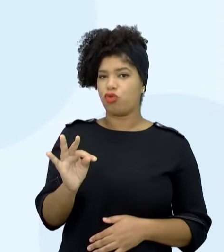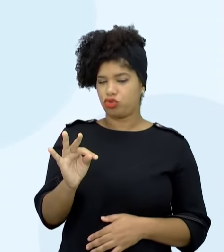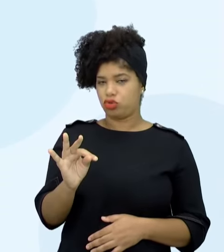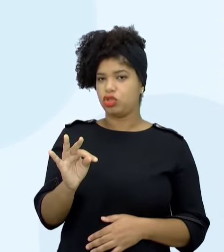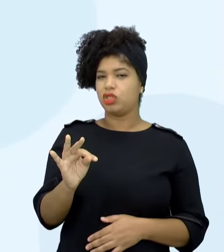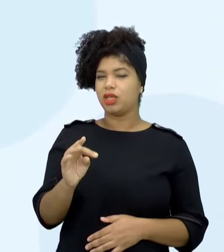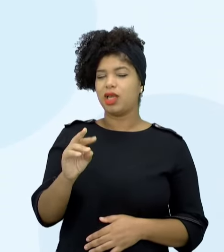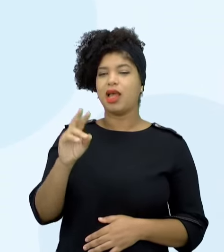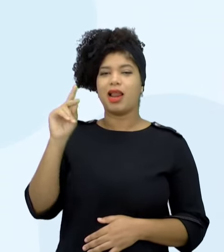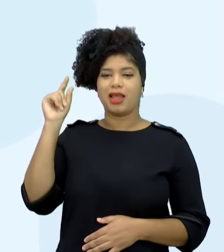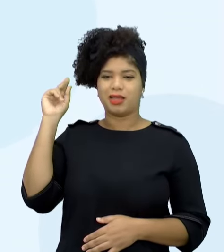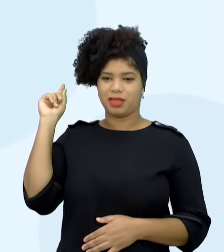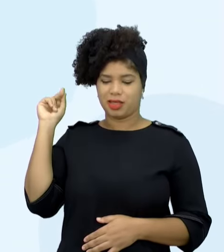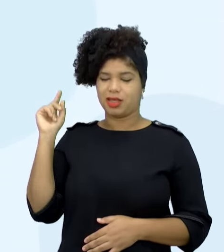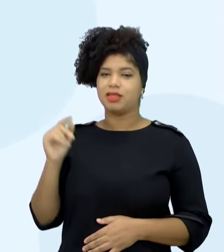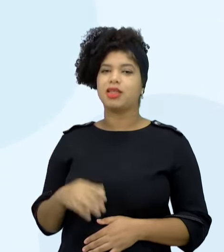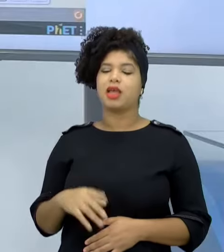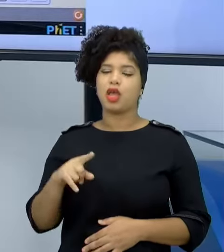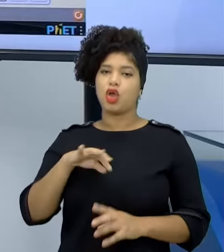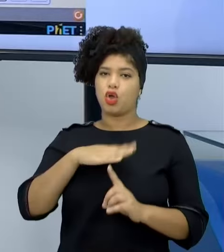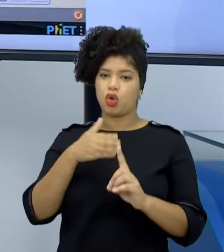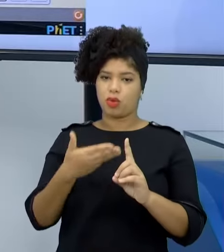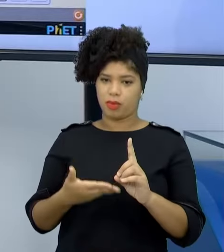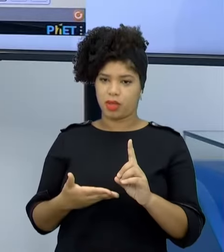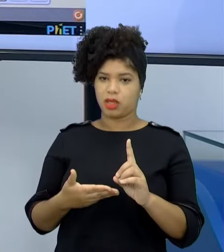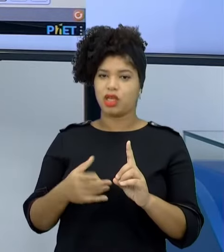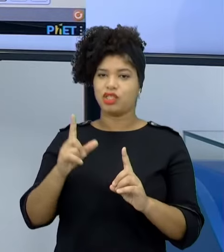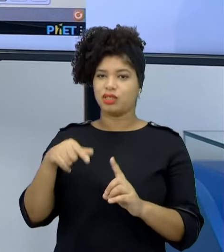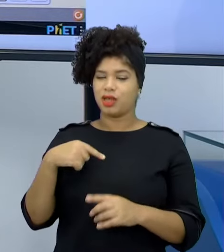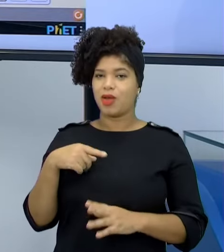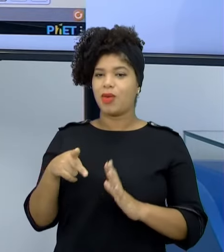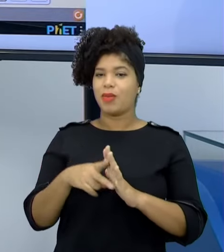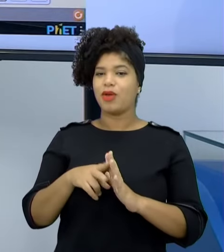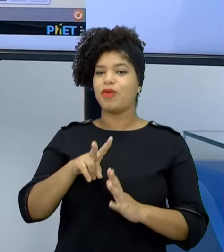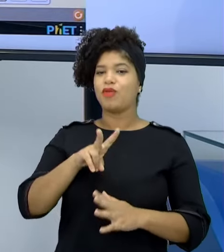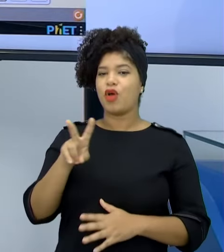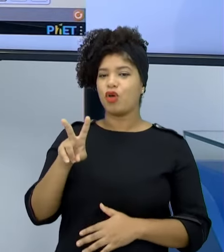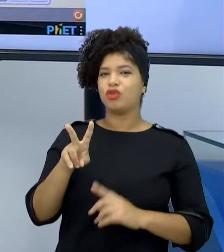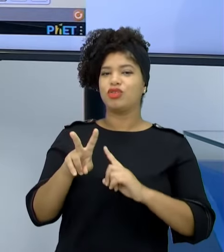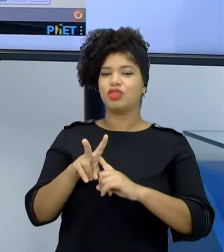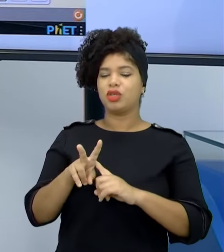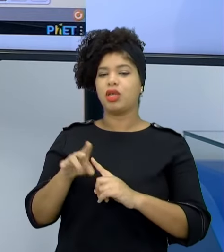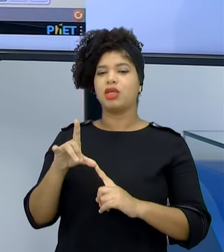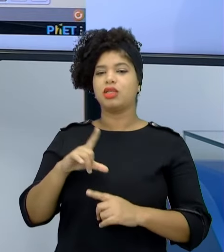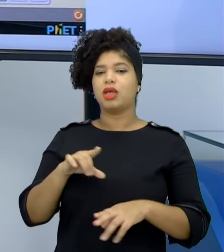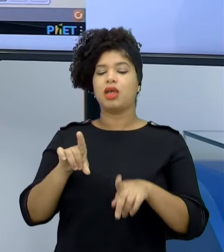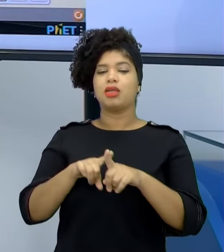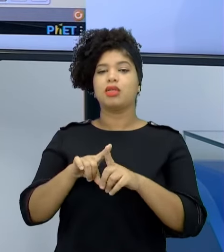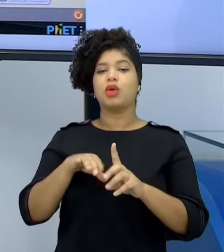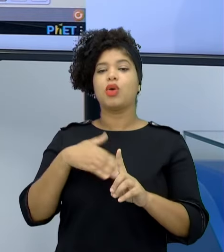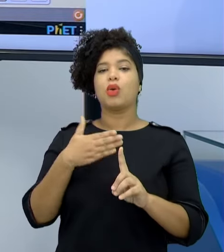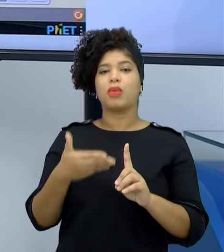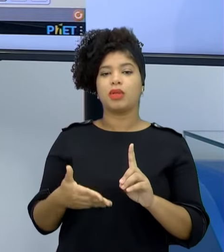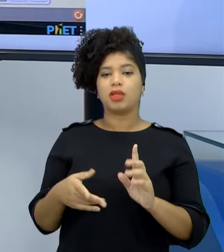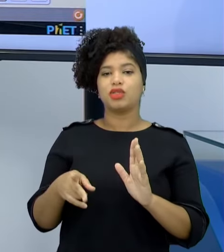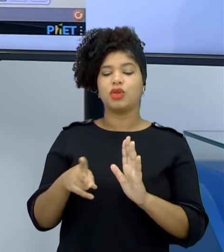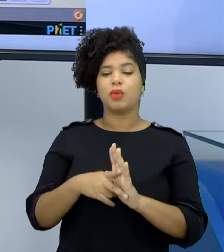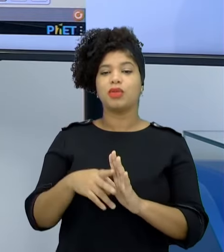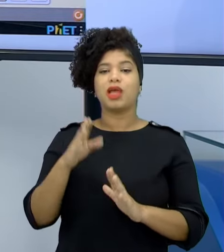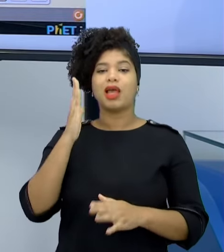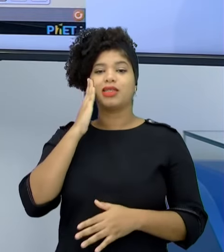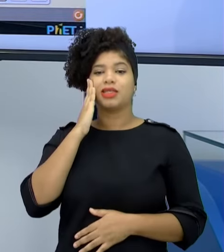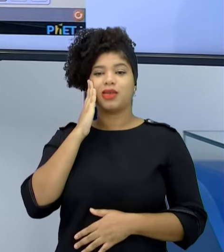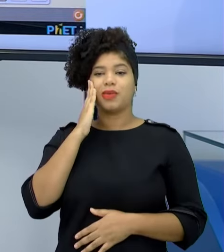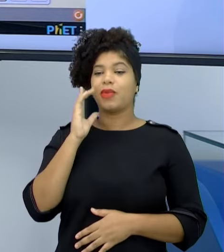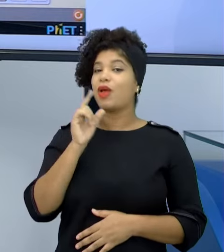que não tem só em homenagem a ele a unidade volt. Ele tem também homenagem de um efeito